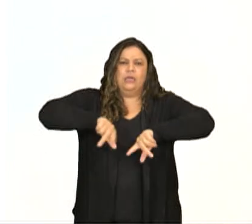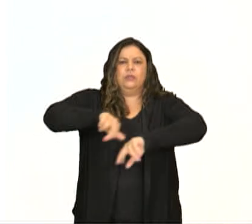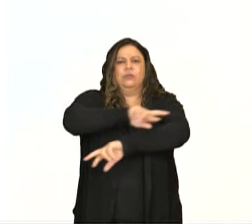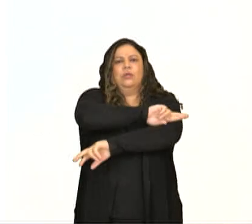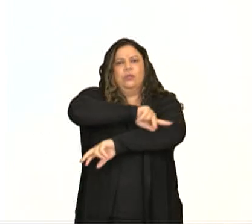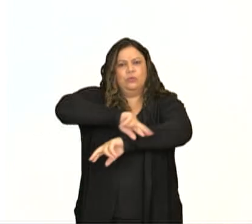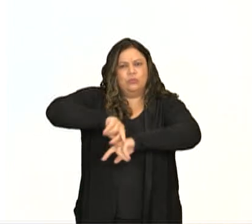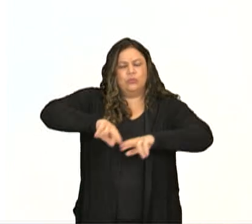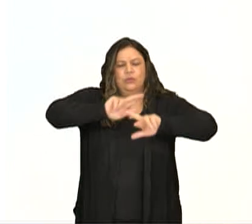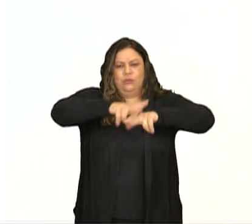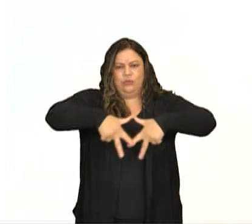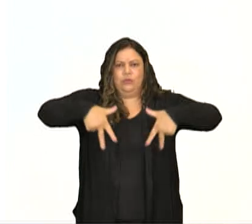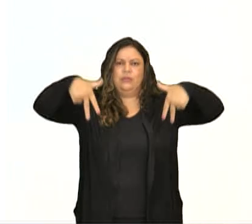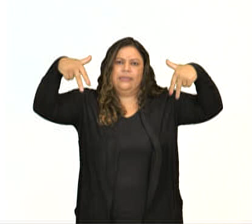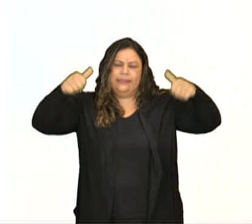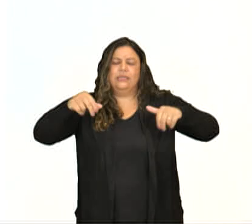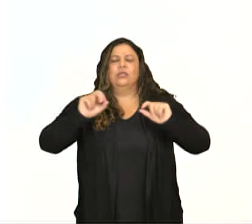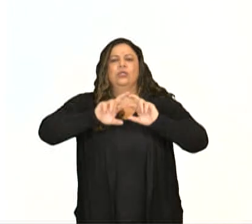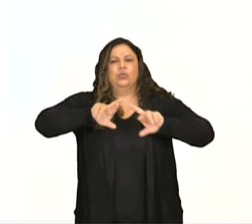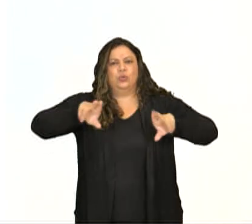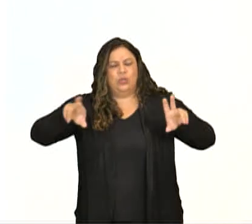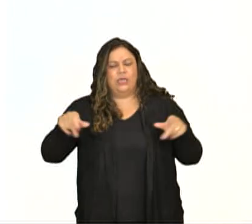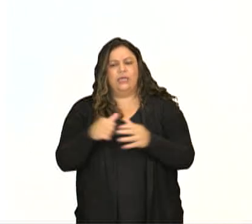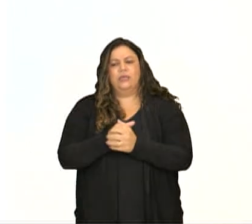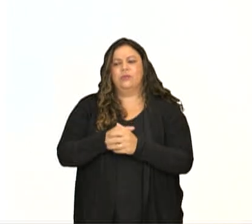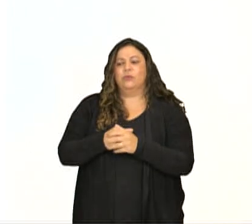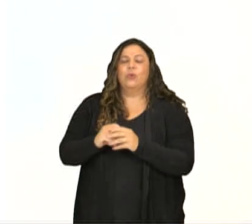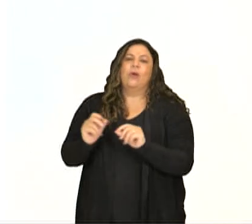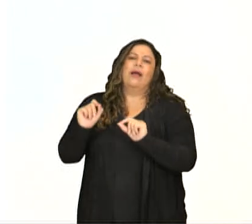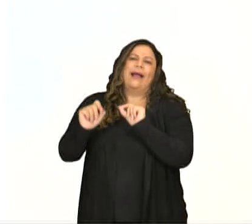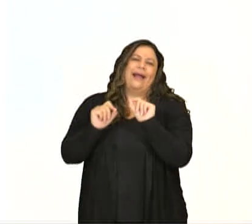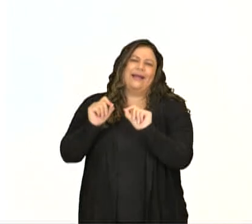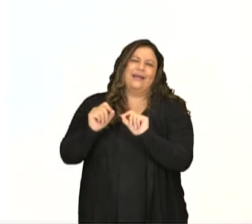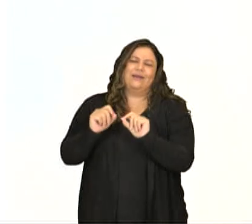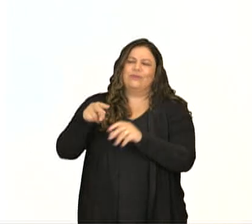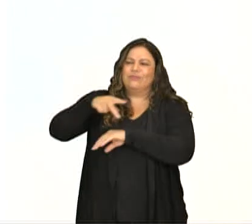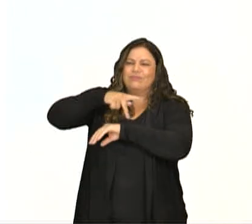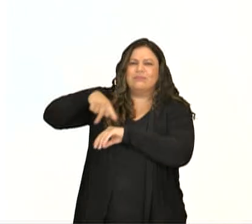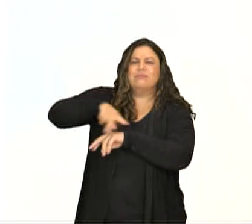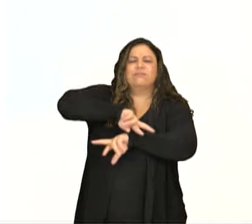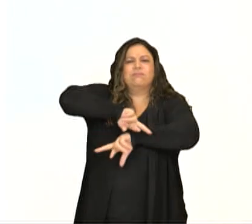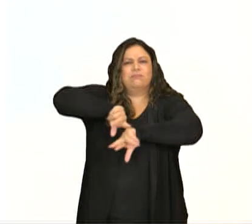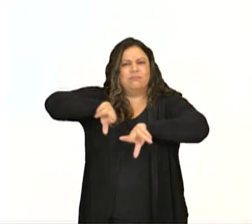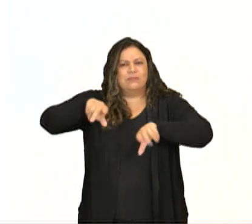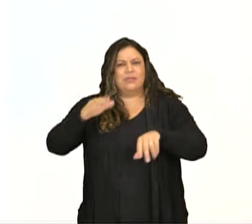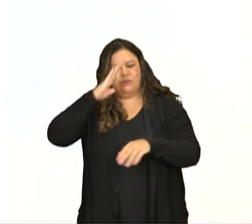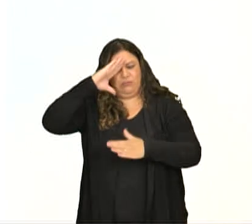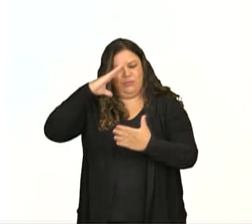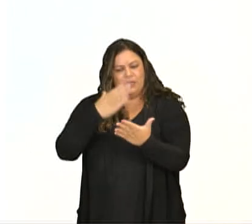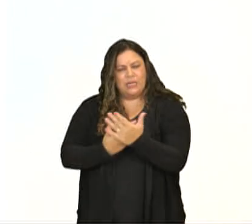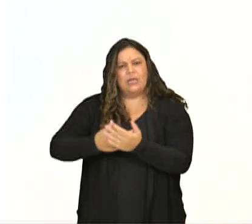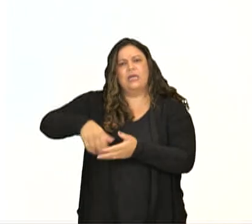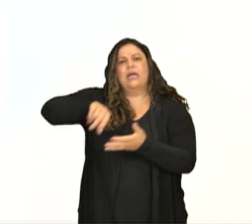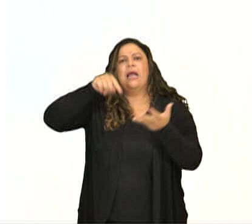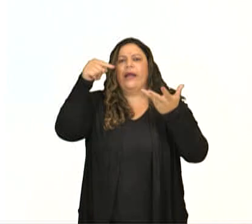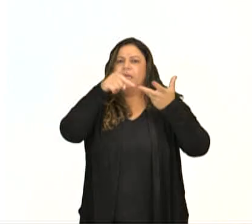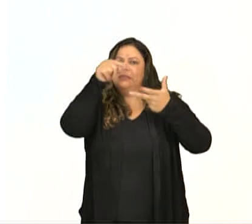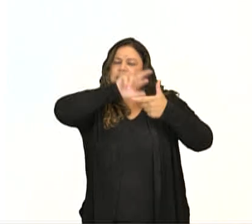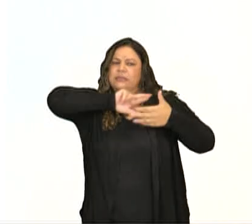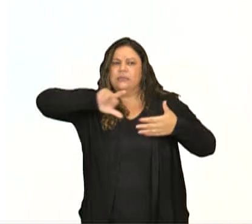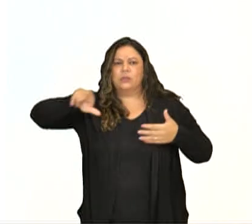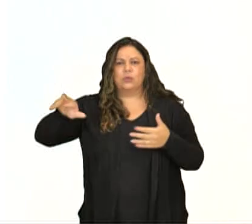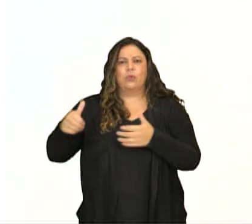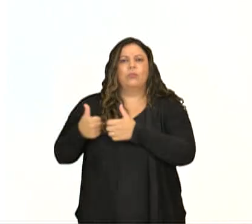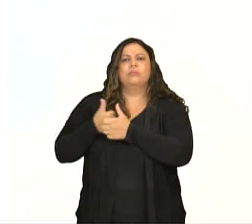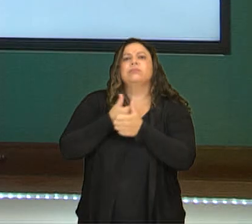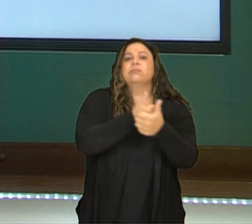de nação ou por interesses específicos. Crenças, entre outros, que aproxima os indivíduos